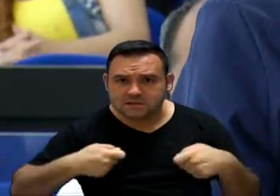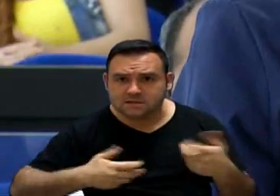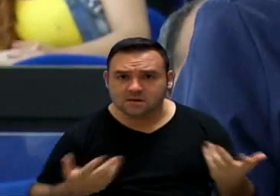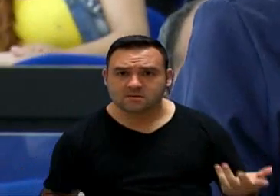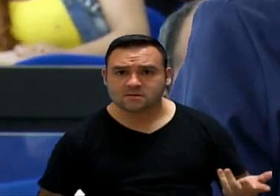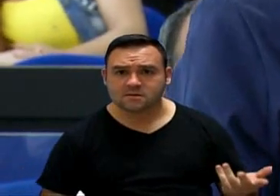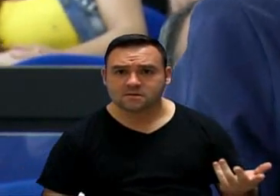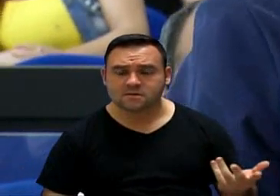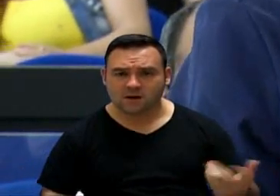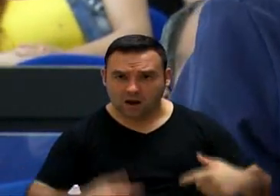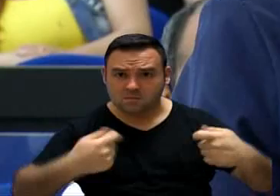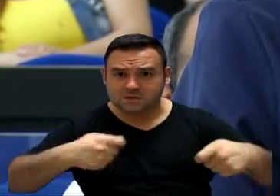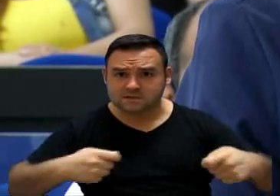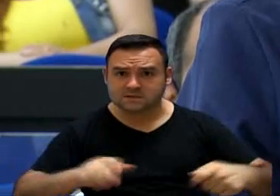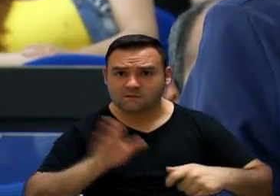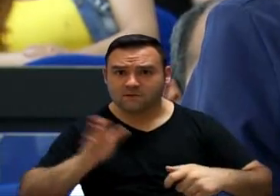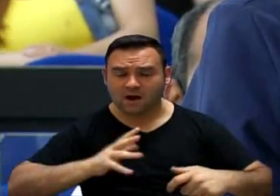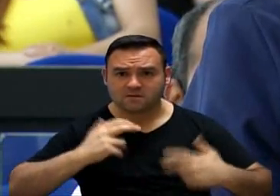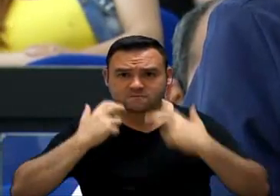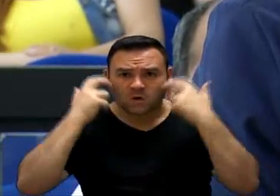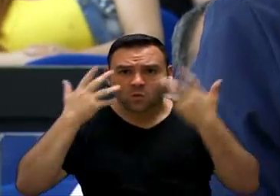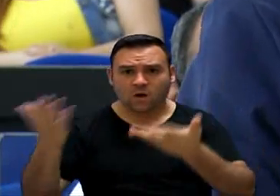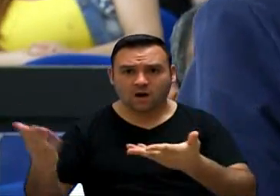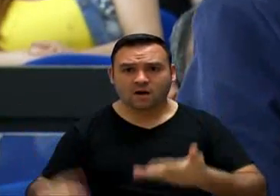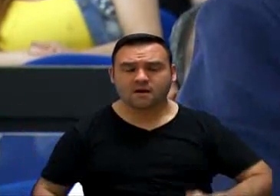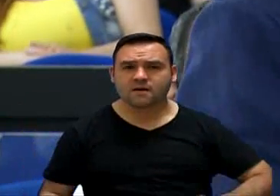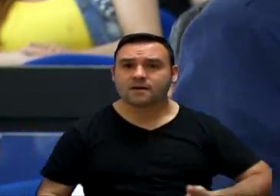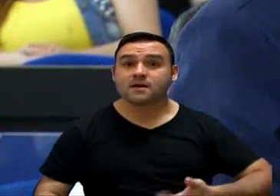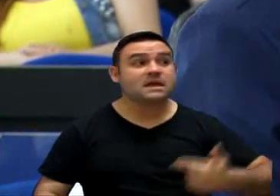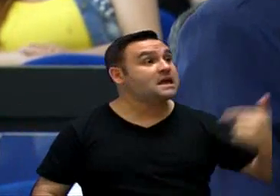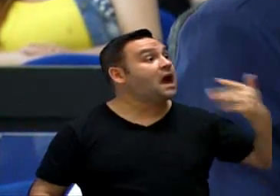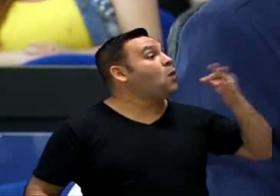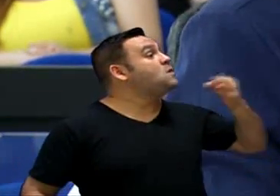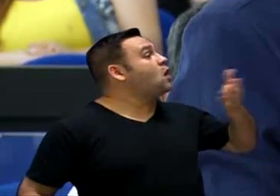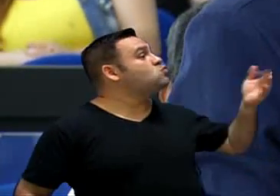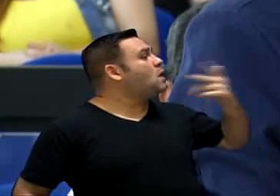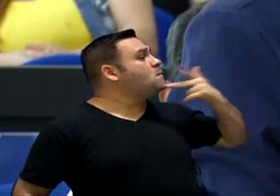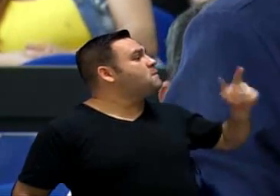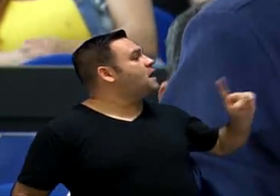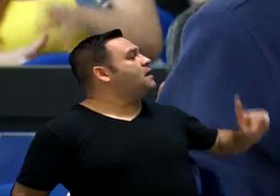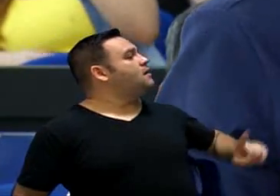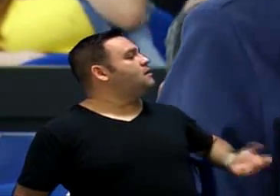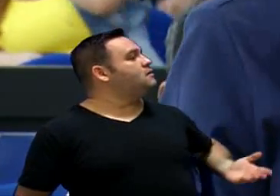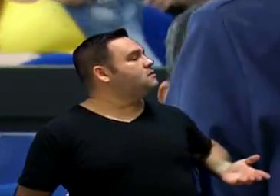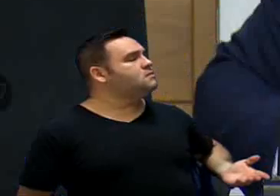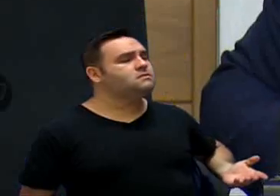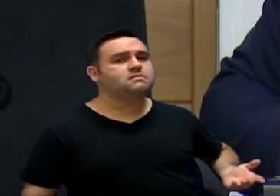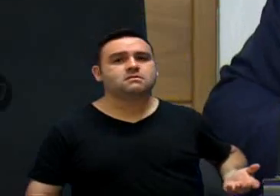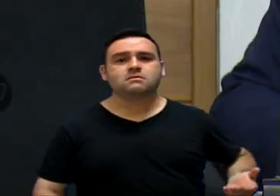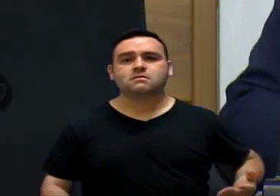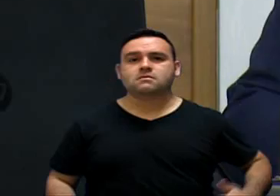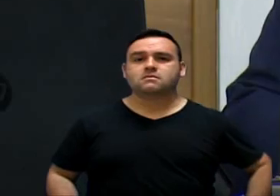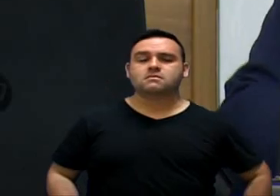disso? Precisaria? Eu não pedi a opinião do plenário. Podia concluir, por favor?